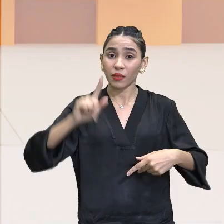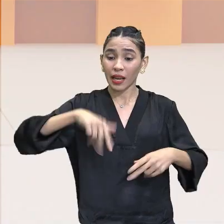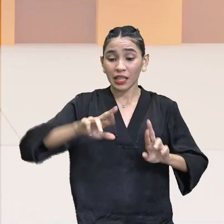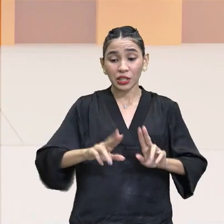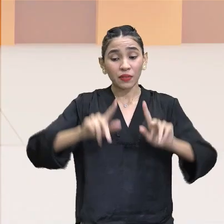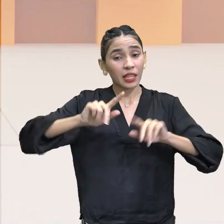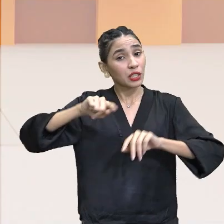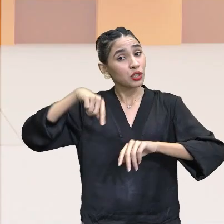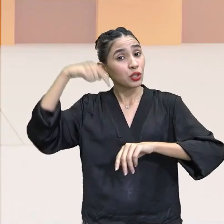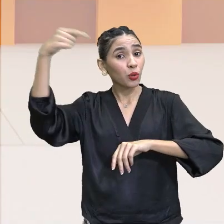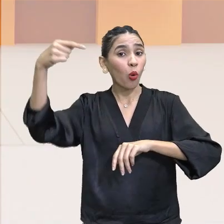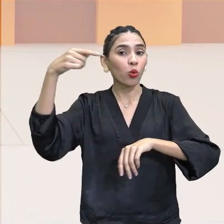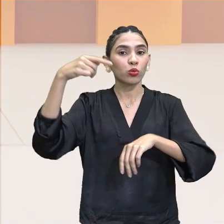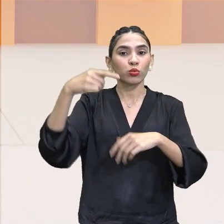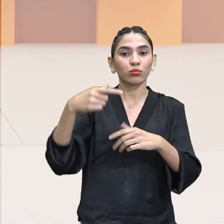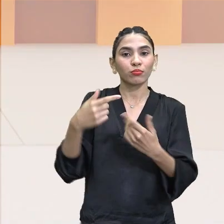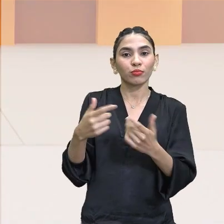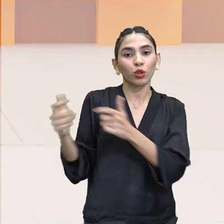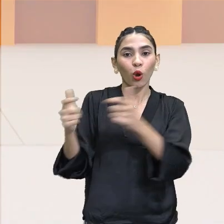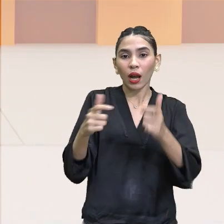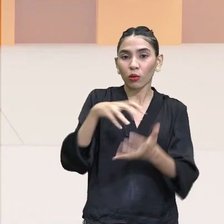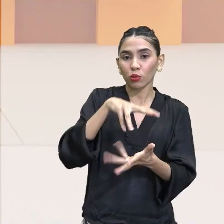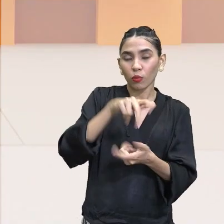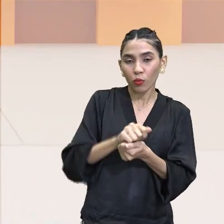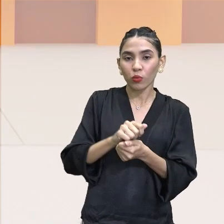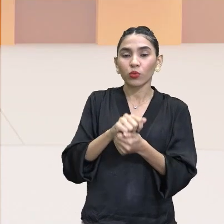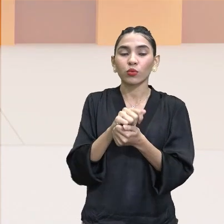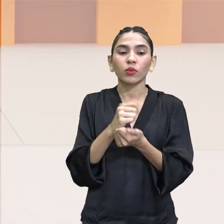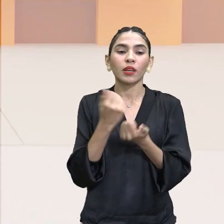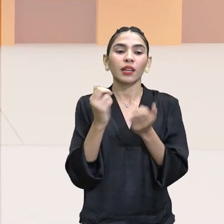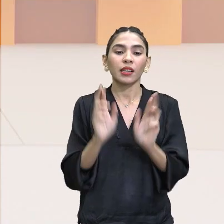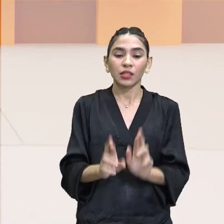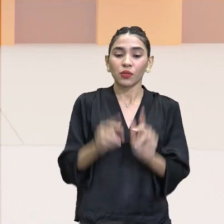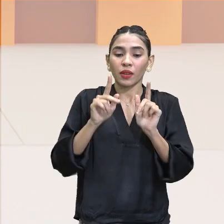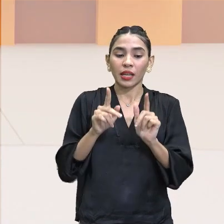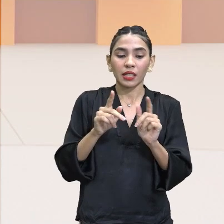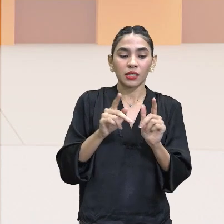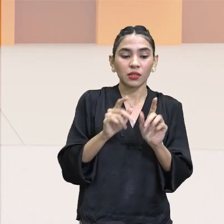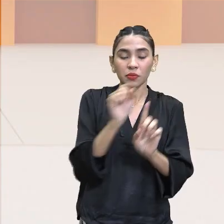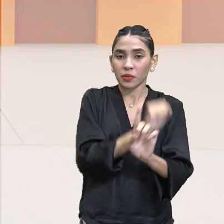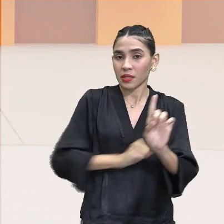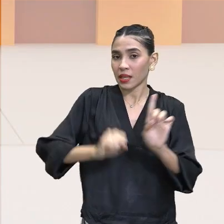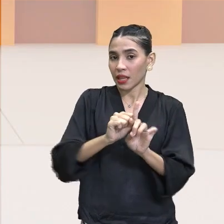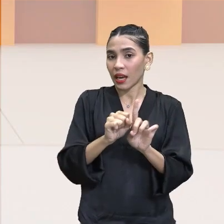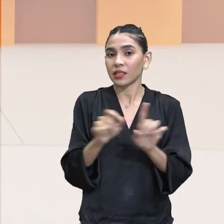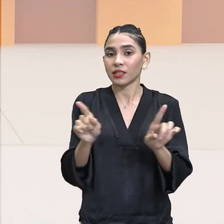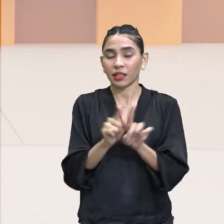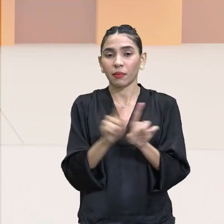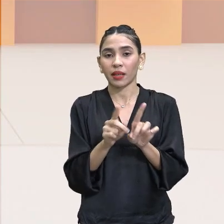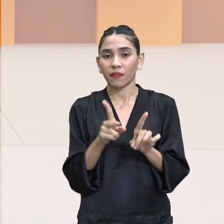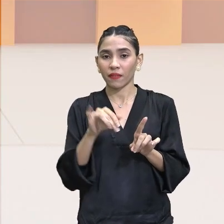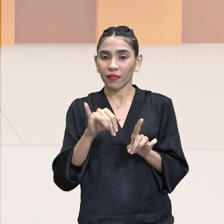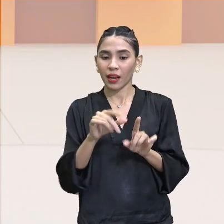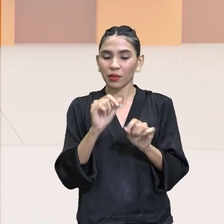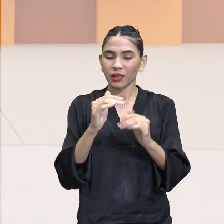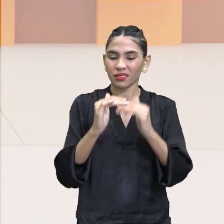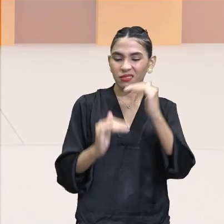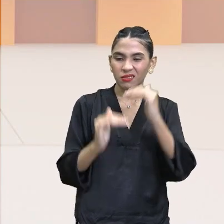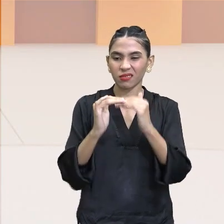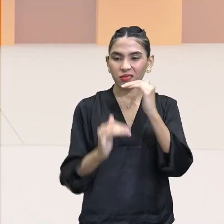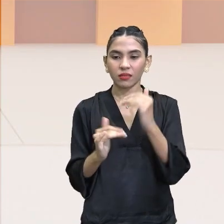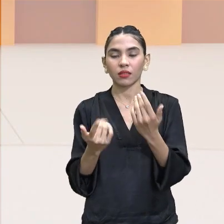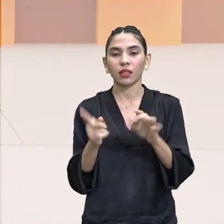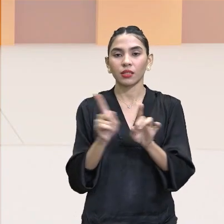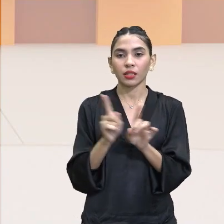em outras partes do mundo, por exemplo. Essas diferenças entre as sociedades é que acaba gerando essas desigualdades